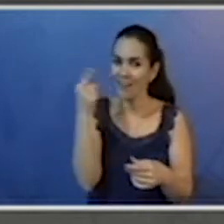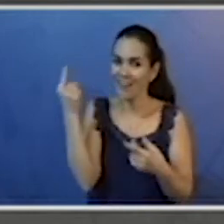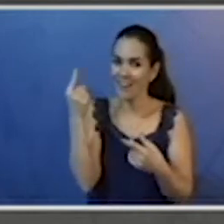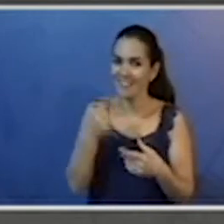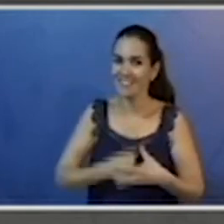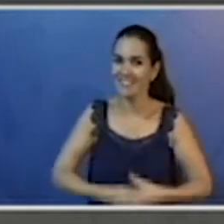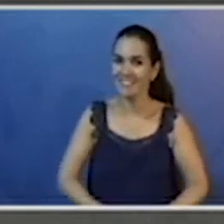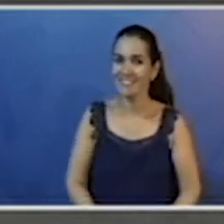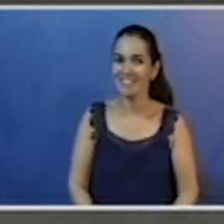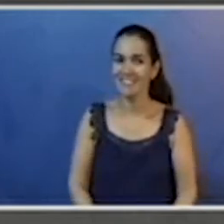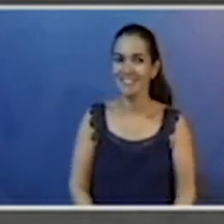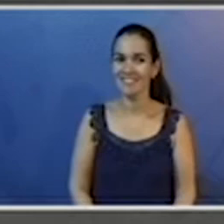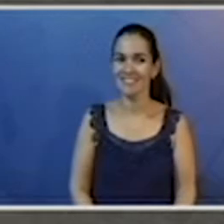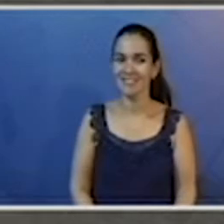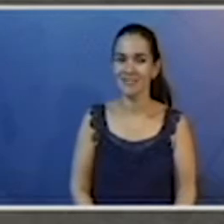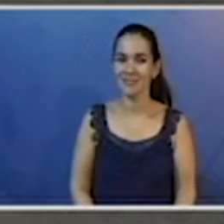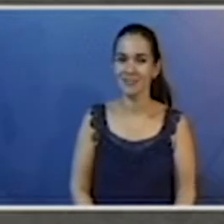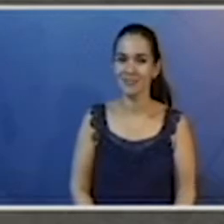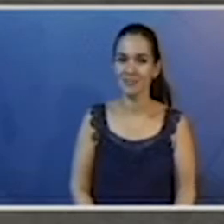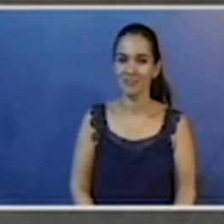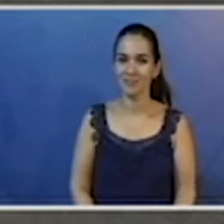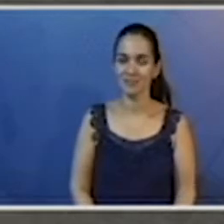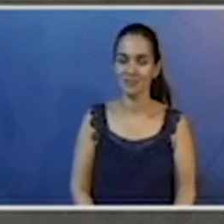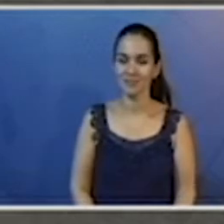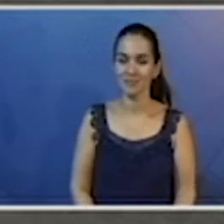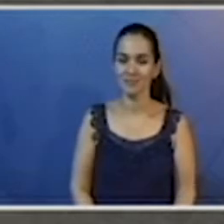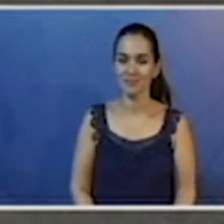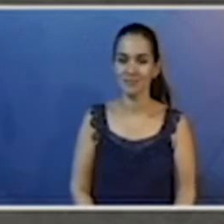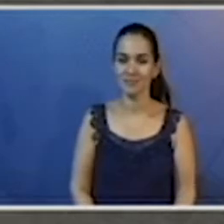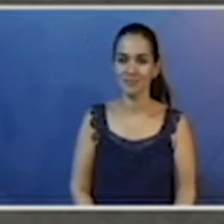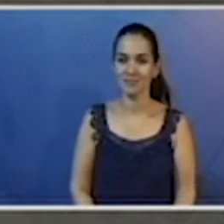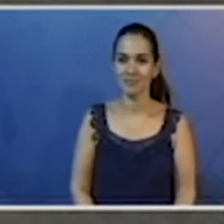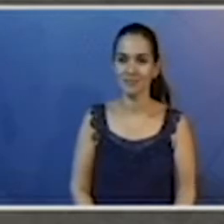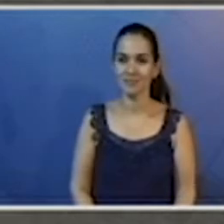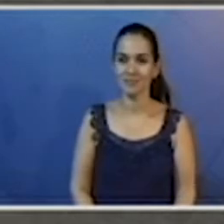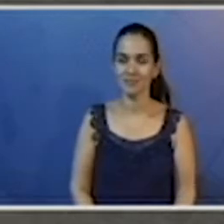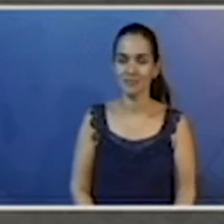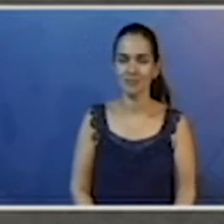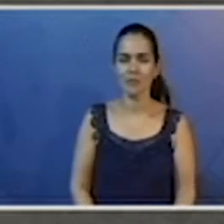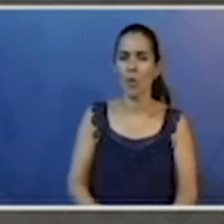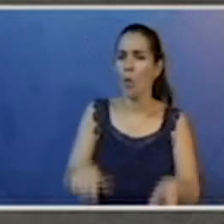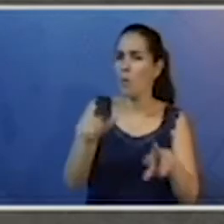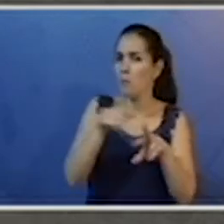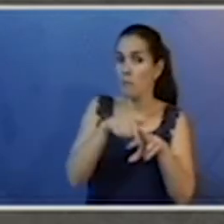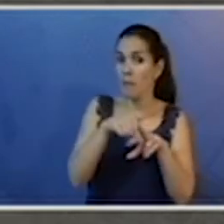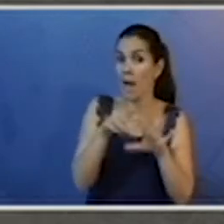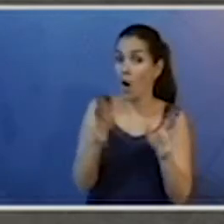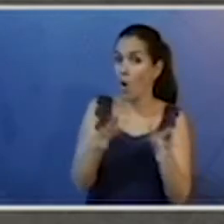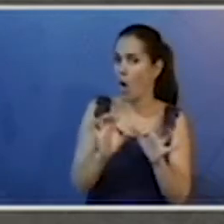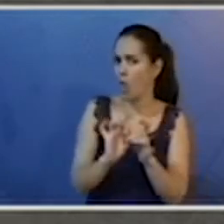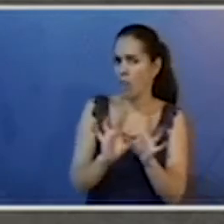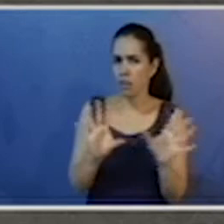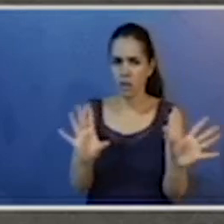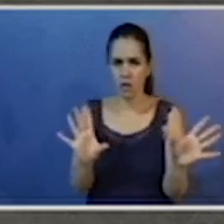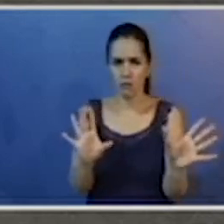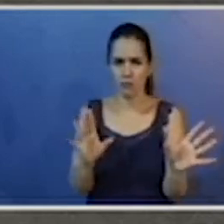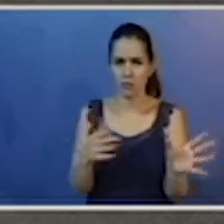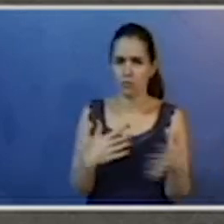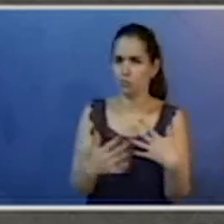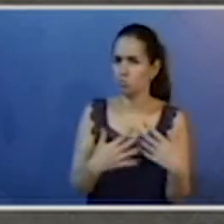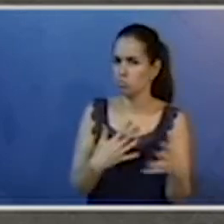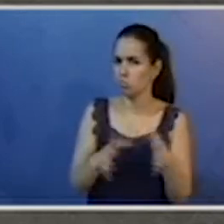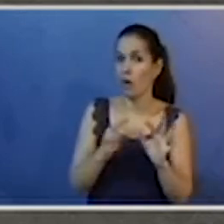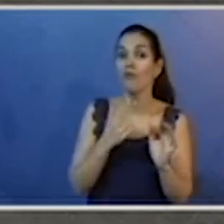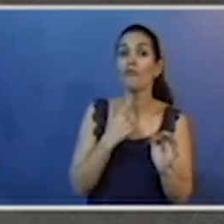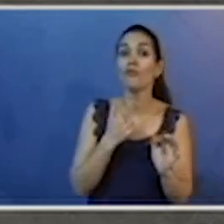certo vamo lá ó vou deixar livre o pé tá vamos lá livre pode pisar pode usar